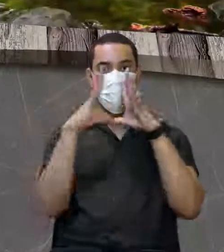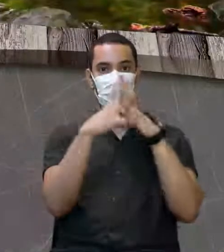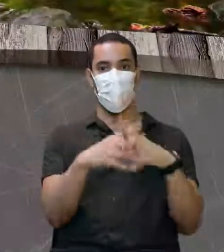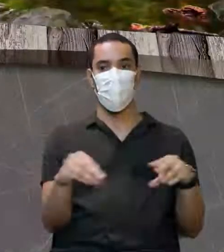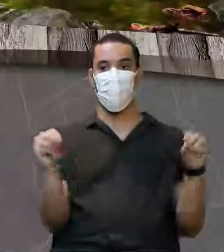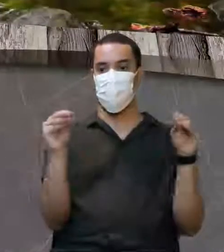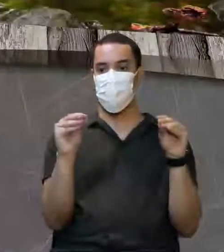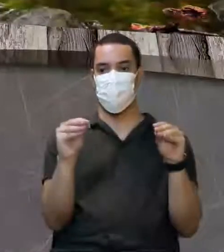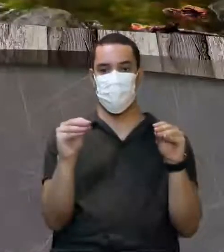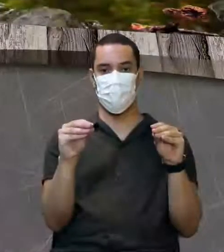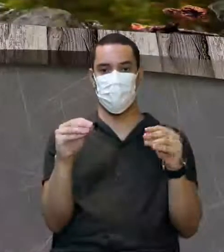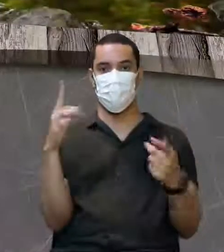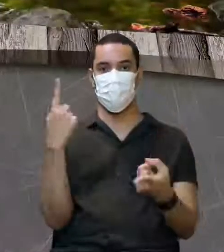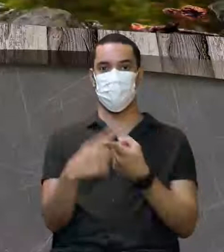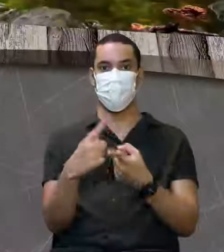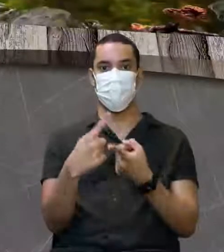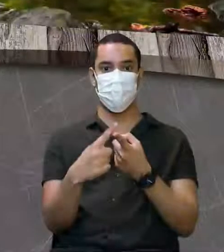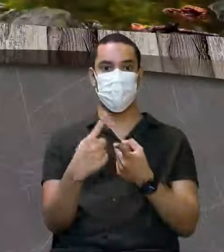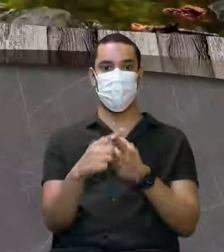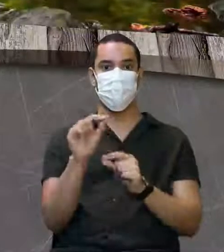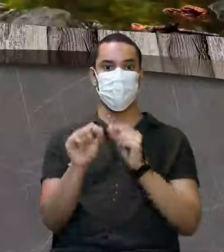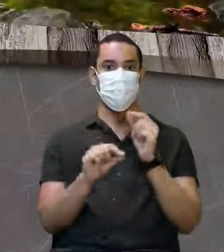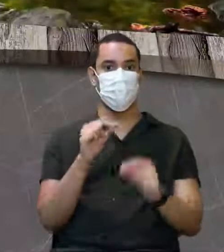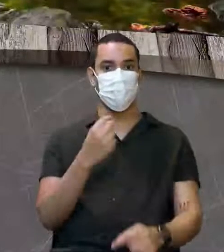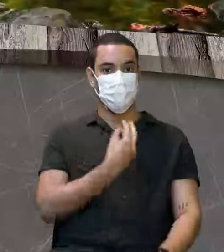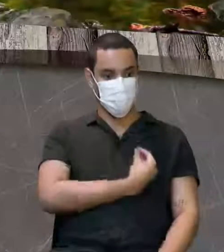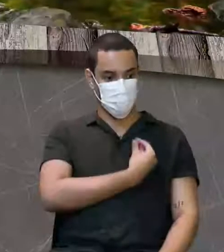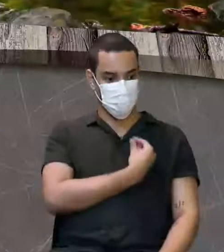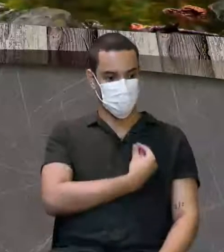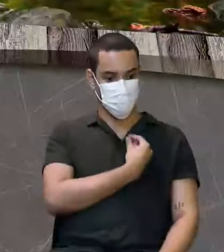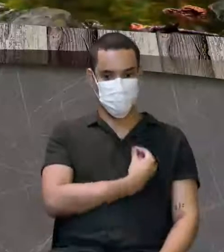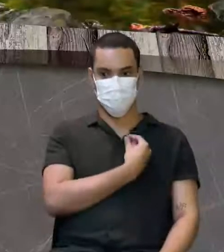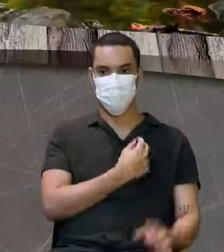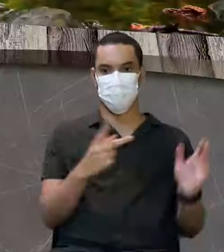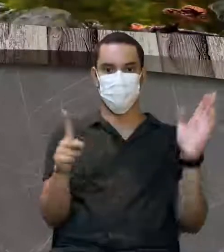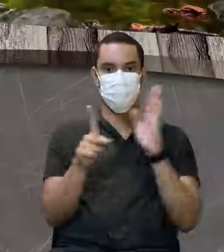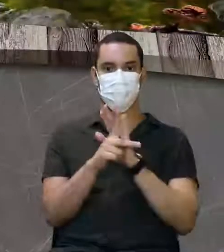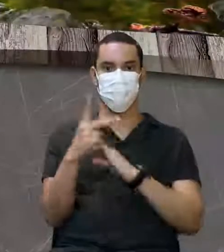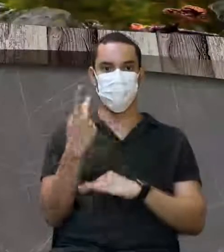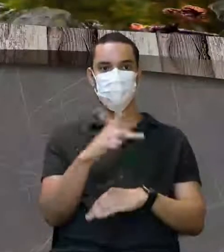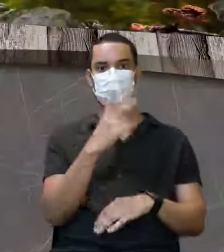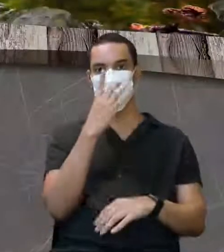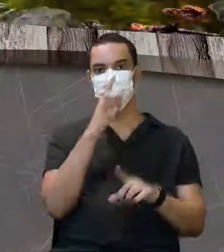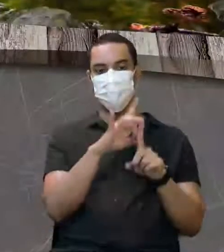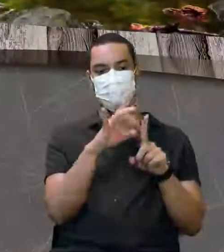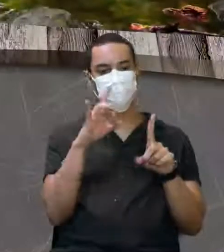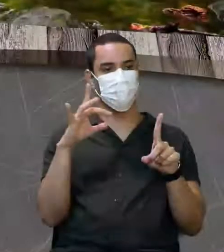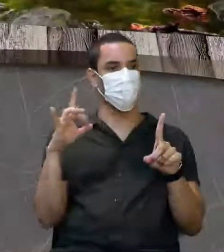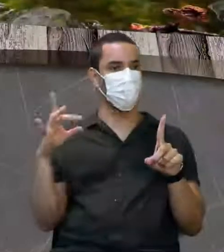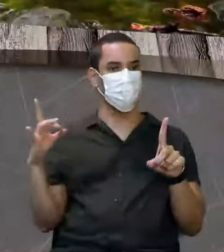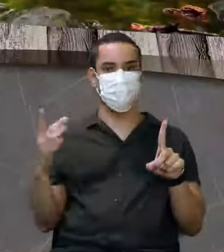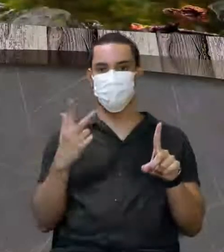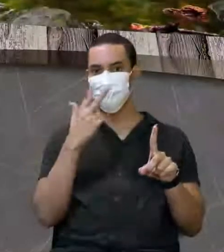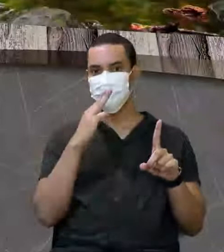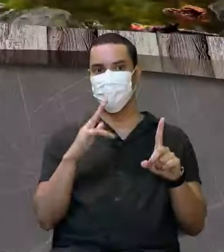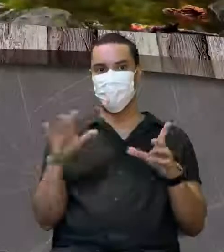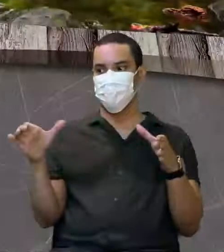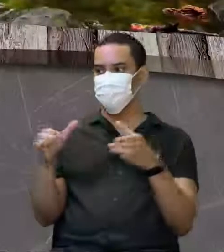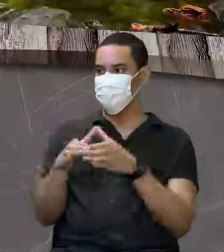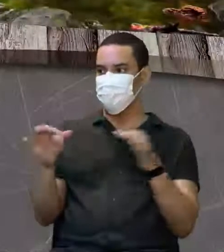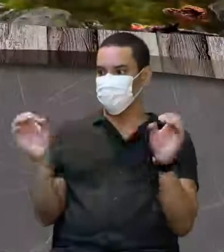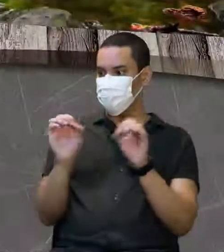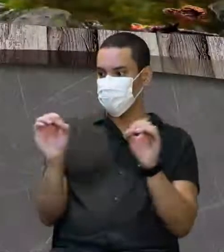desaparecendo, tá? Porque a sobrevivência deles estava relacionada, então, com esse